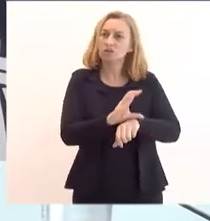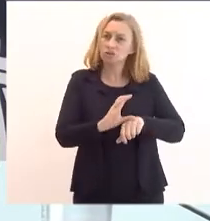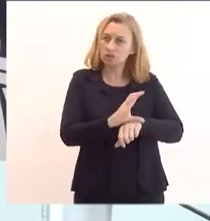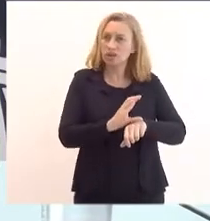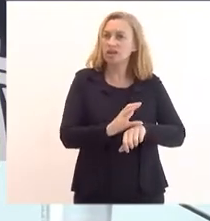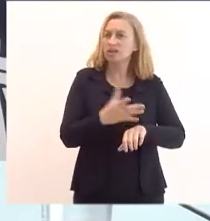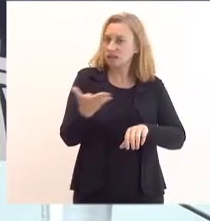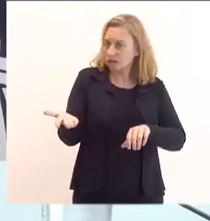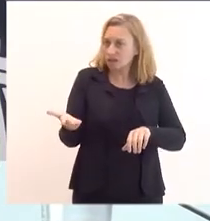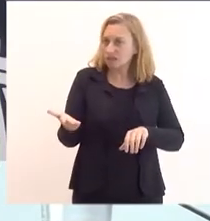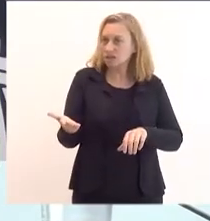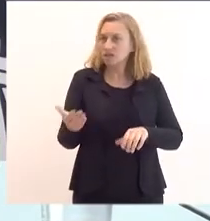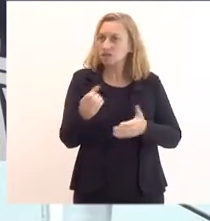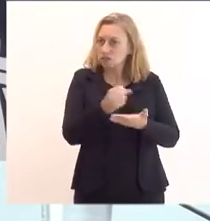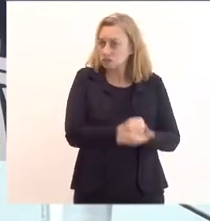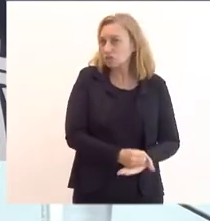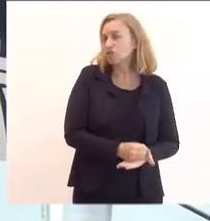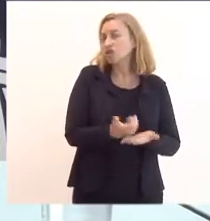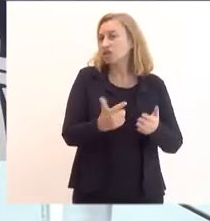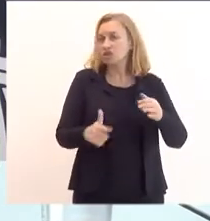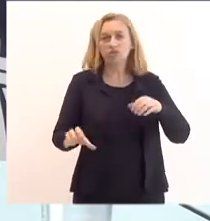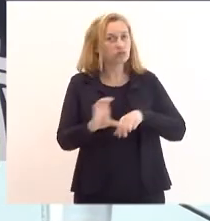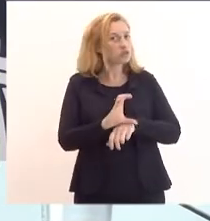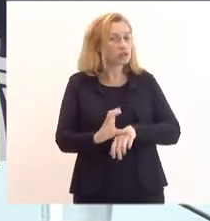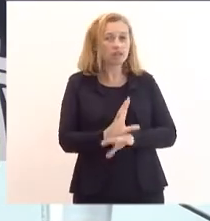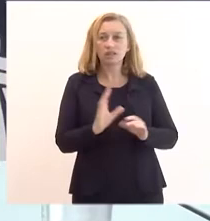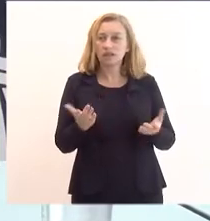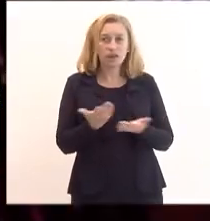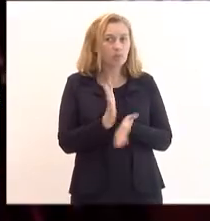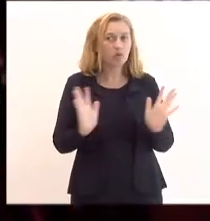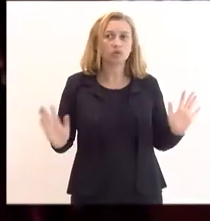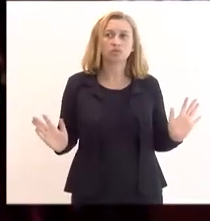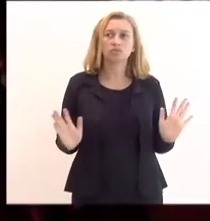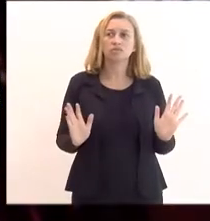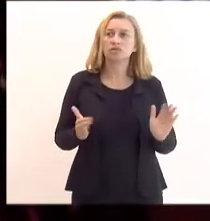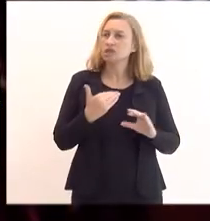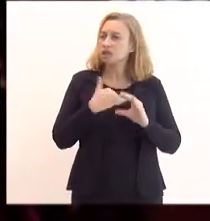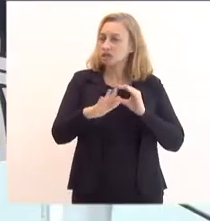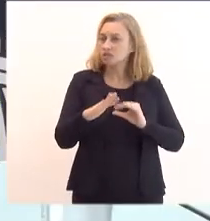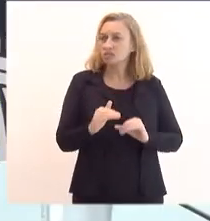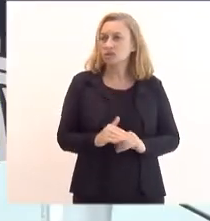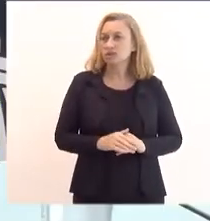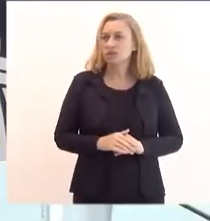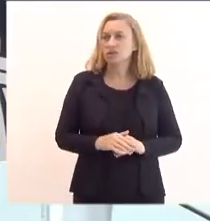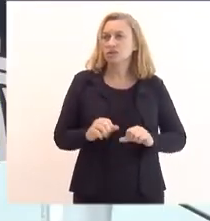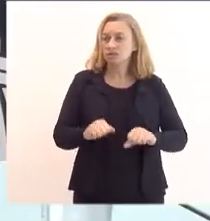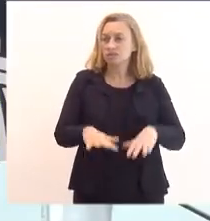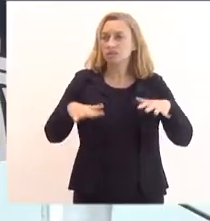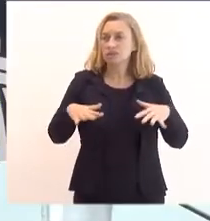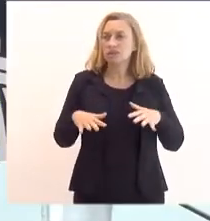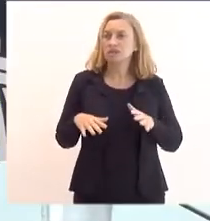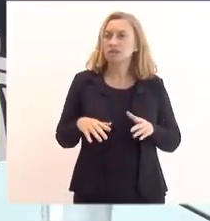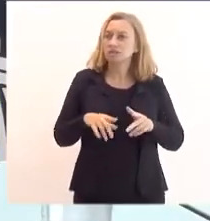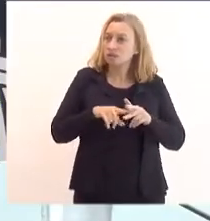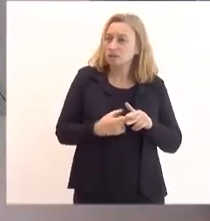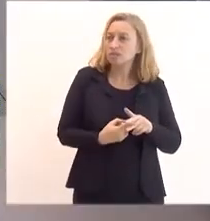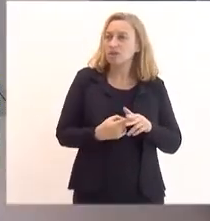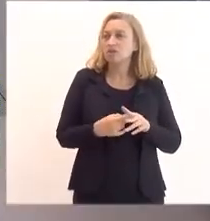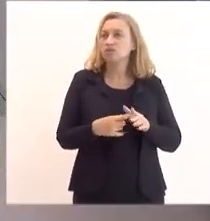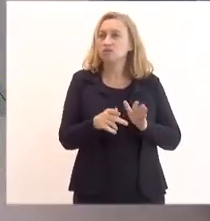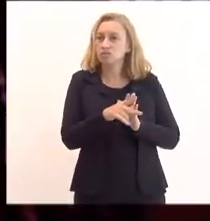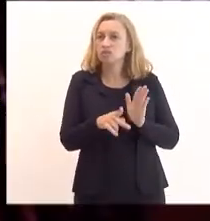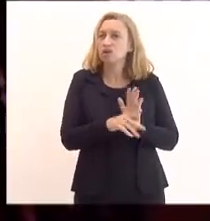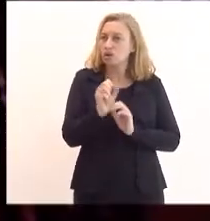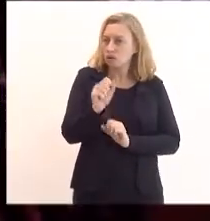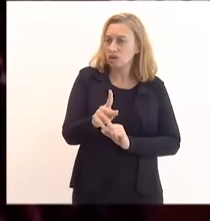inconstitucionalidade, sustenta a inconstitucionalidade. Perfeito. E caminha. Aí, no plenário, a senhora mexe no projeto. Perfeito.